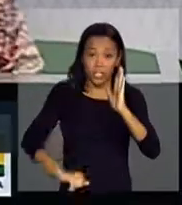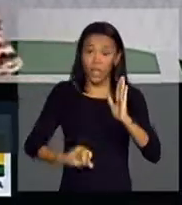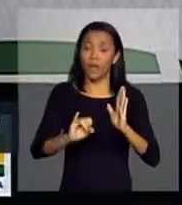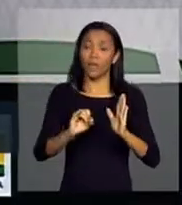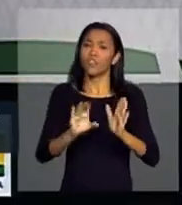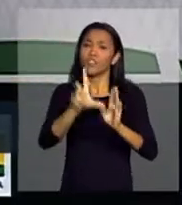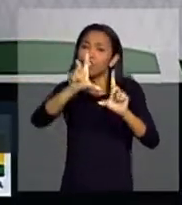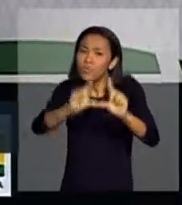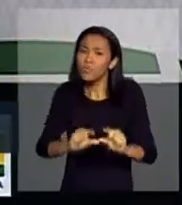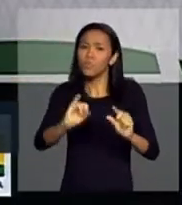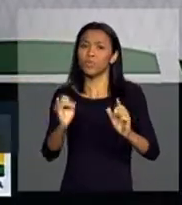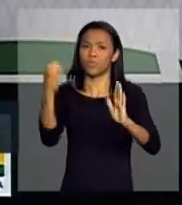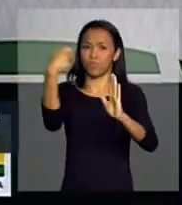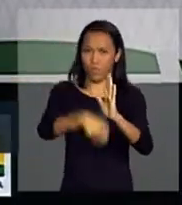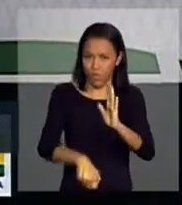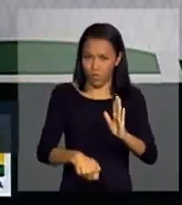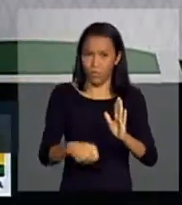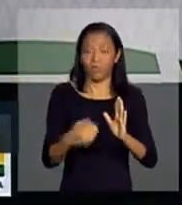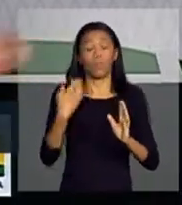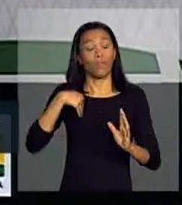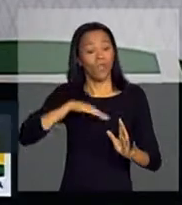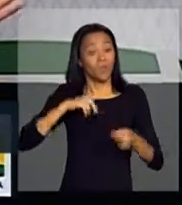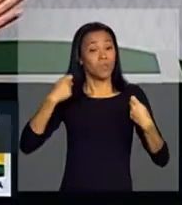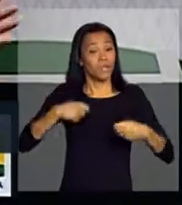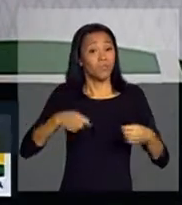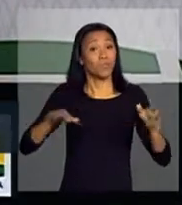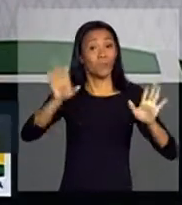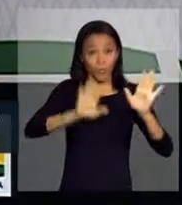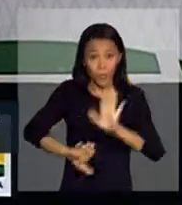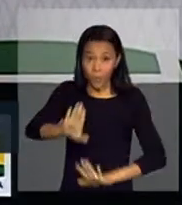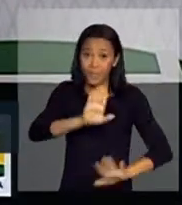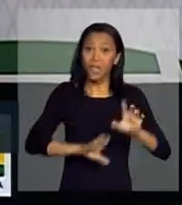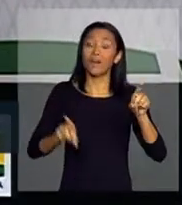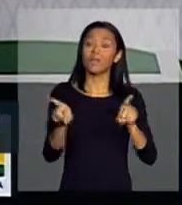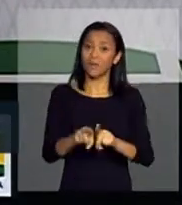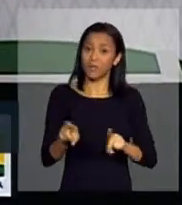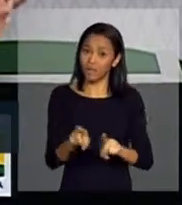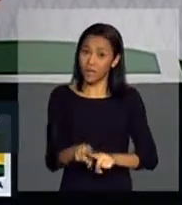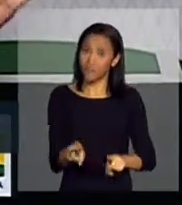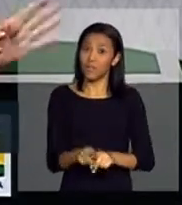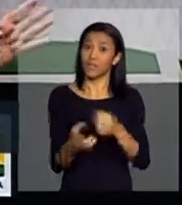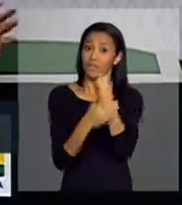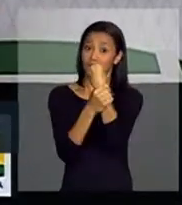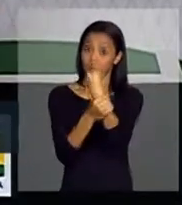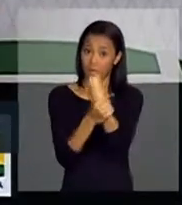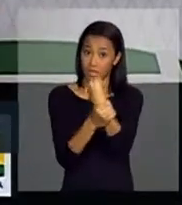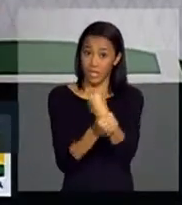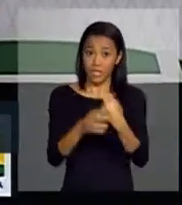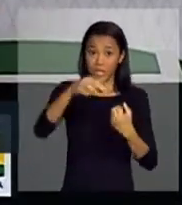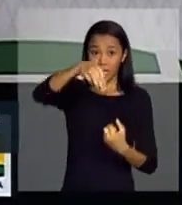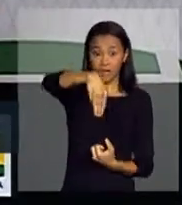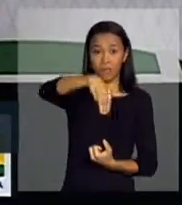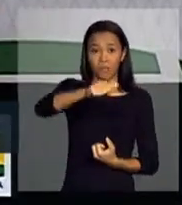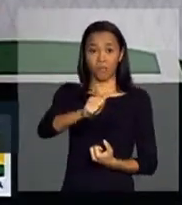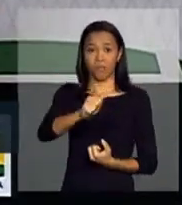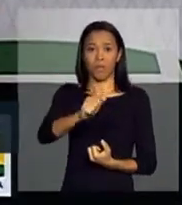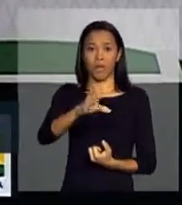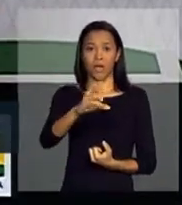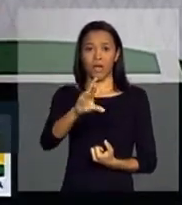obviamente nós temos de cuidar da estabilidade macroeconômica por isso nós não podemos